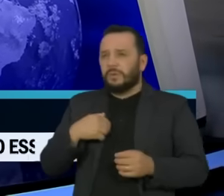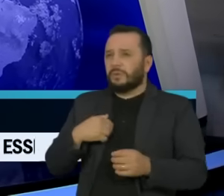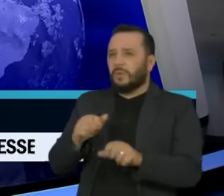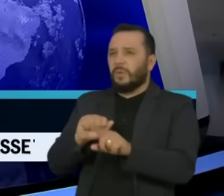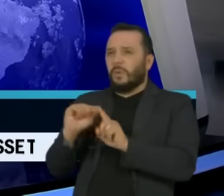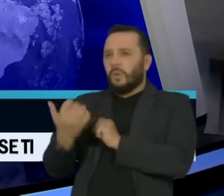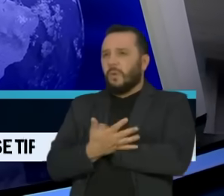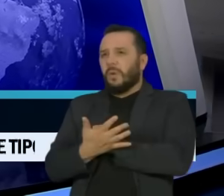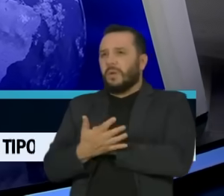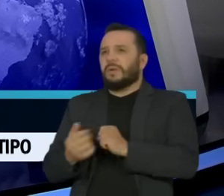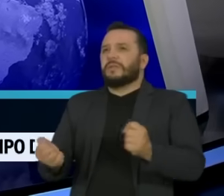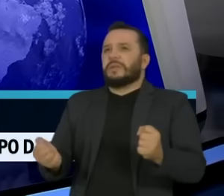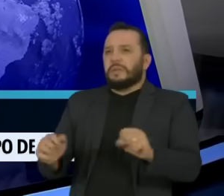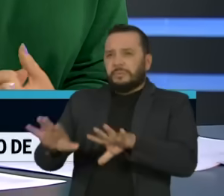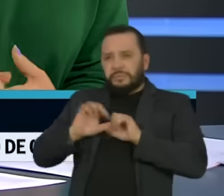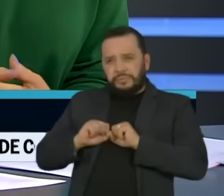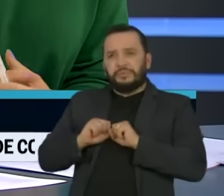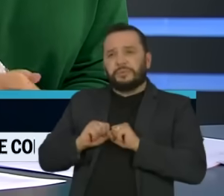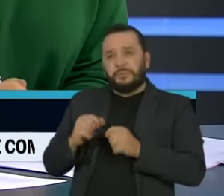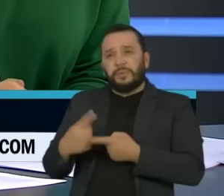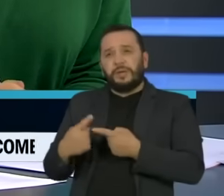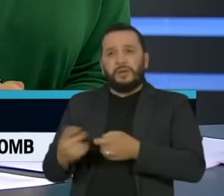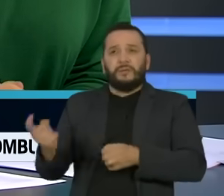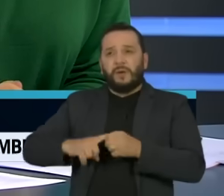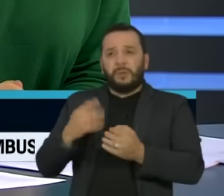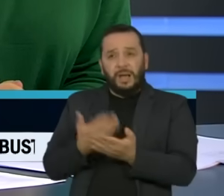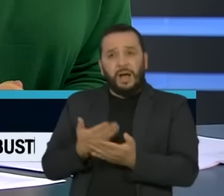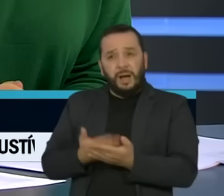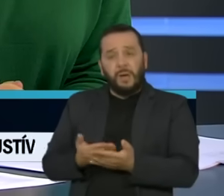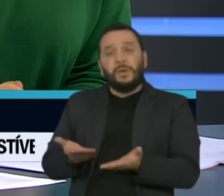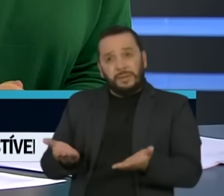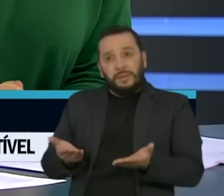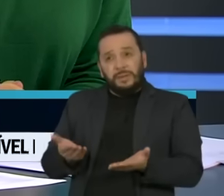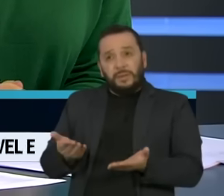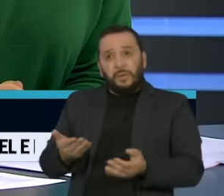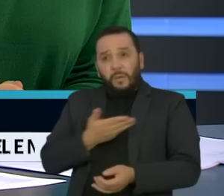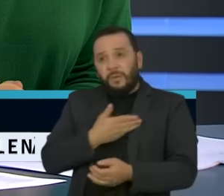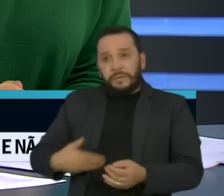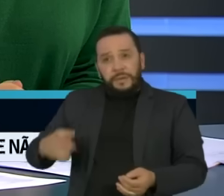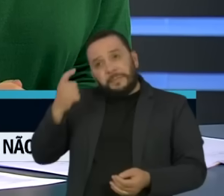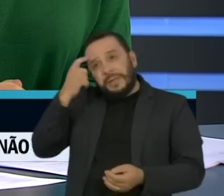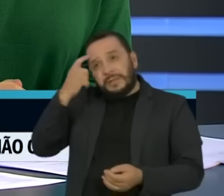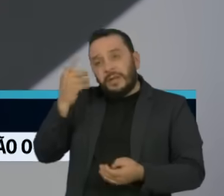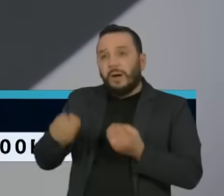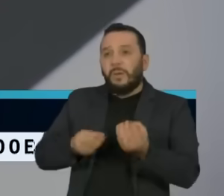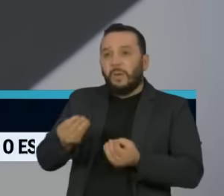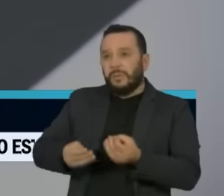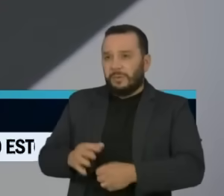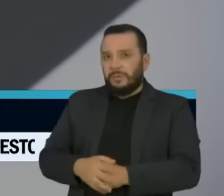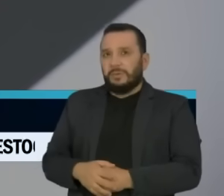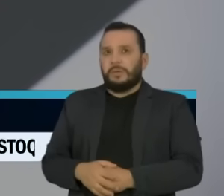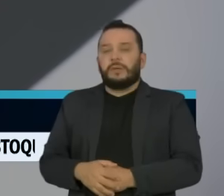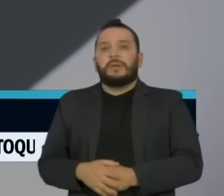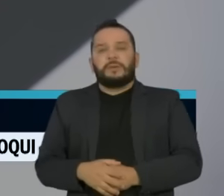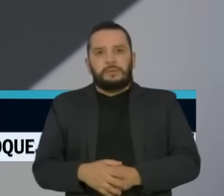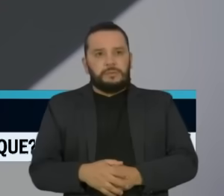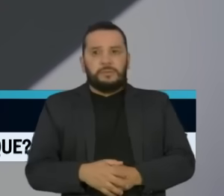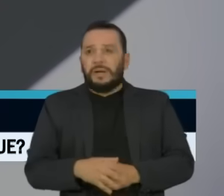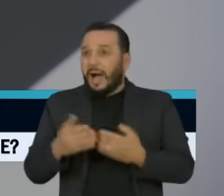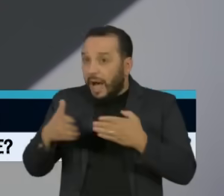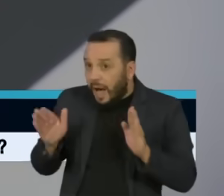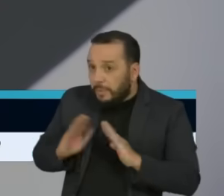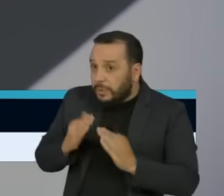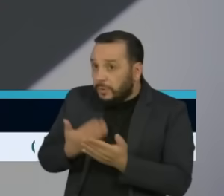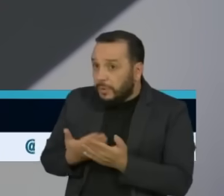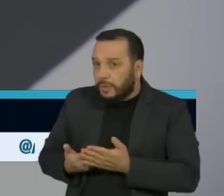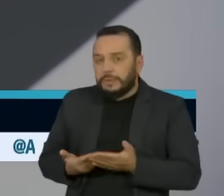no país com a volta às aulas, deveria ser considerado pelos estados? Eu acho que é difícil. O Estado Se reabre ou não as escolas, né? Ele